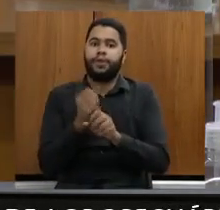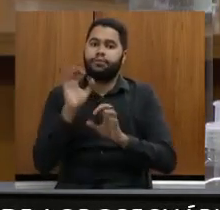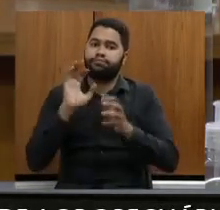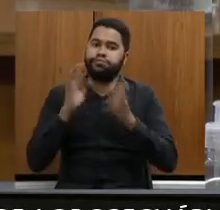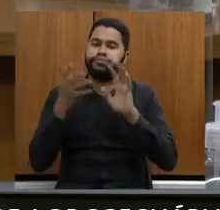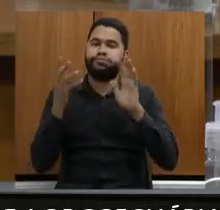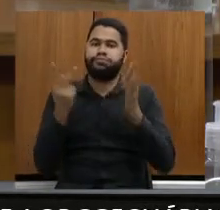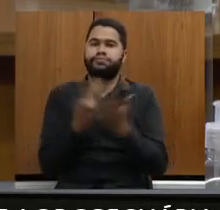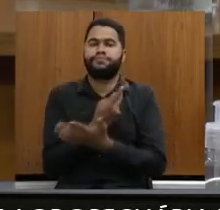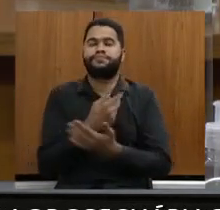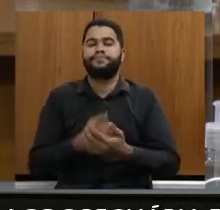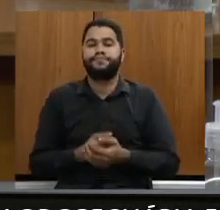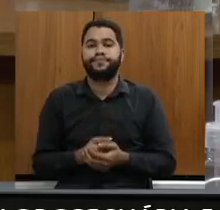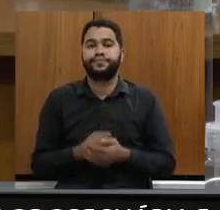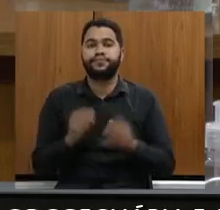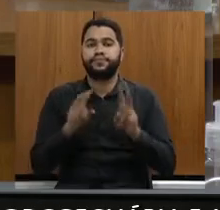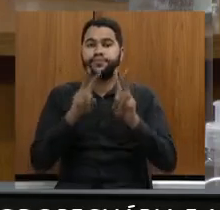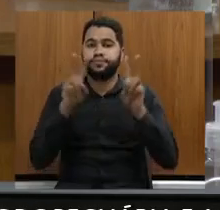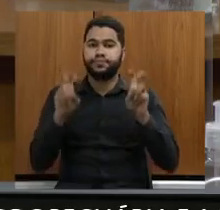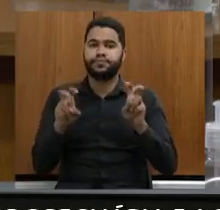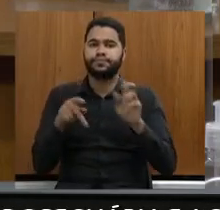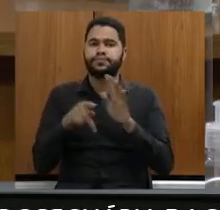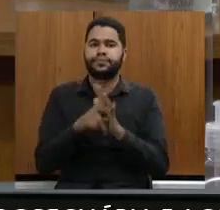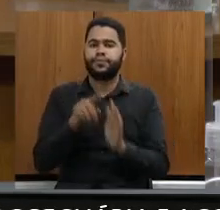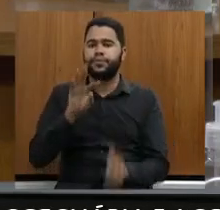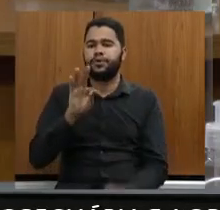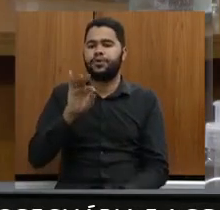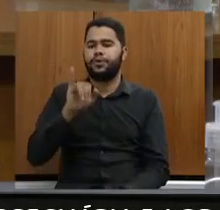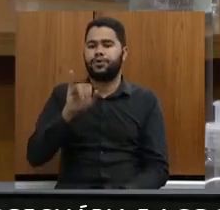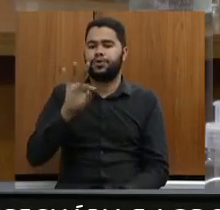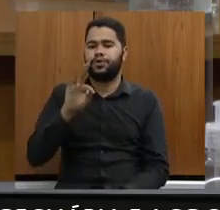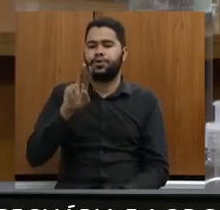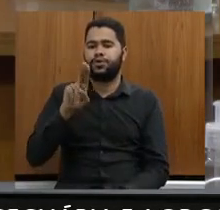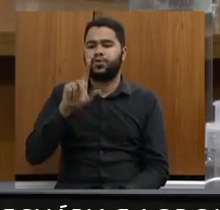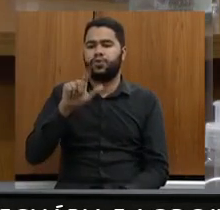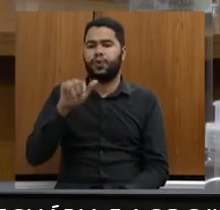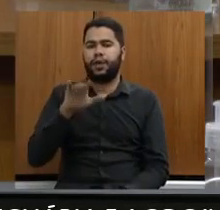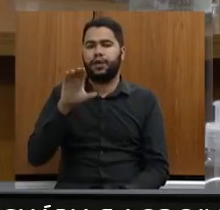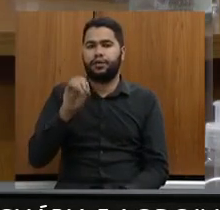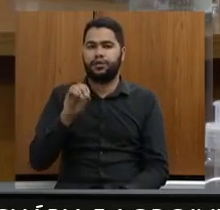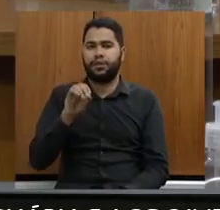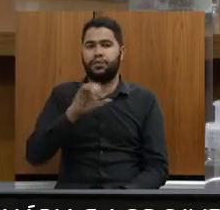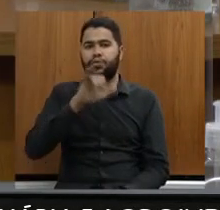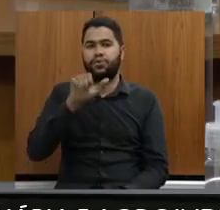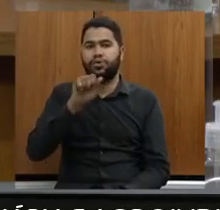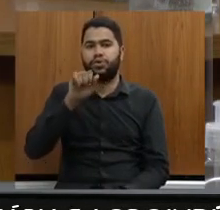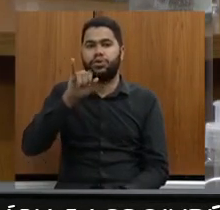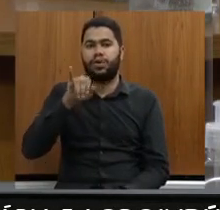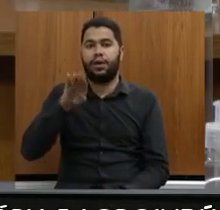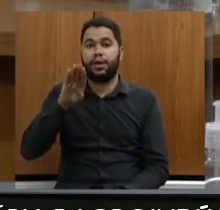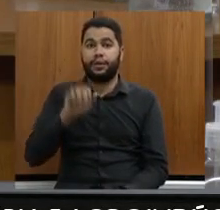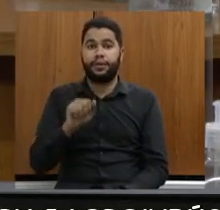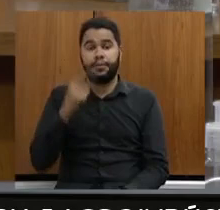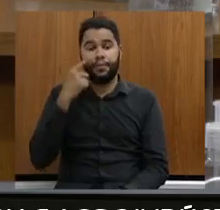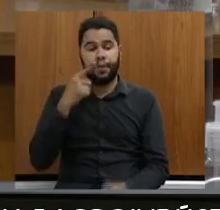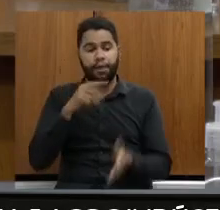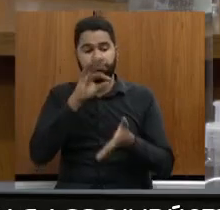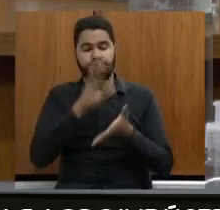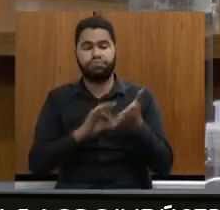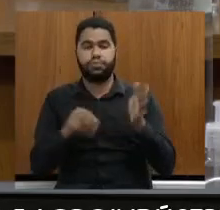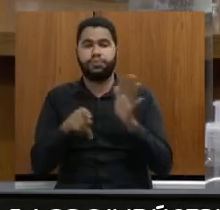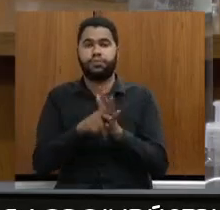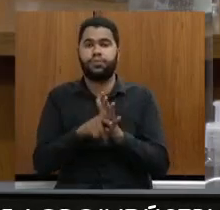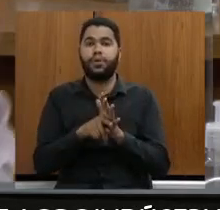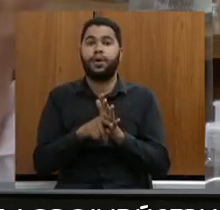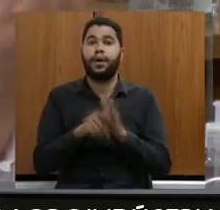vai acontecer é sobre a titulação é do Jaíba é nós que acabamos de firmar um tempo que a